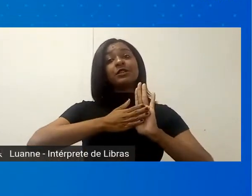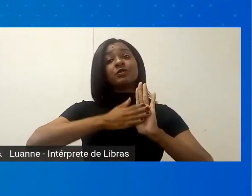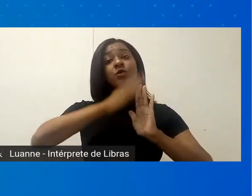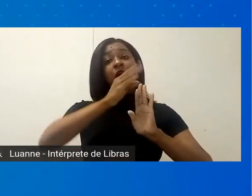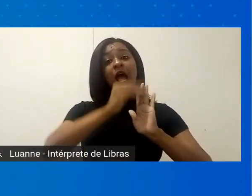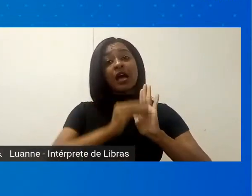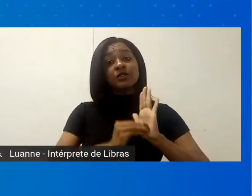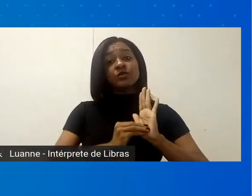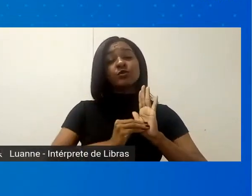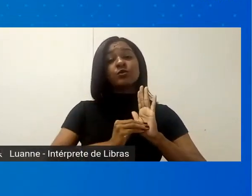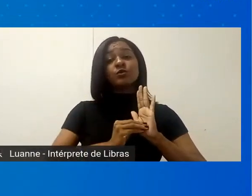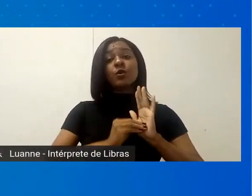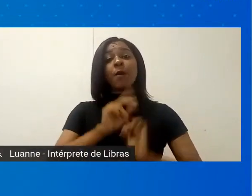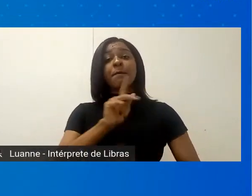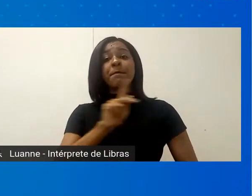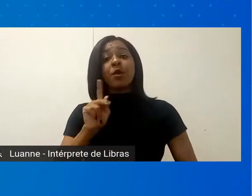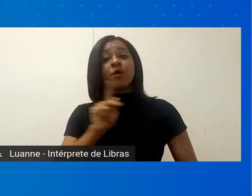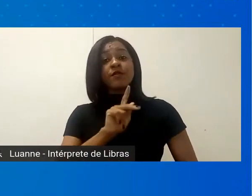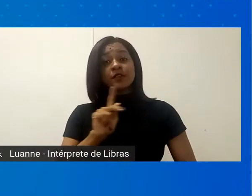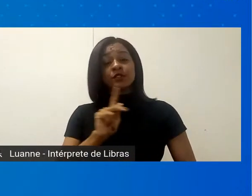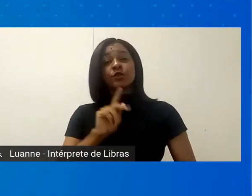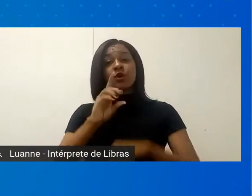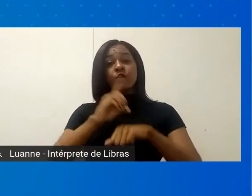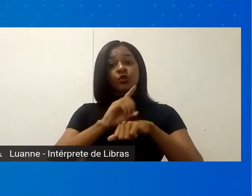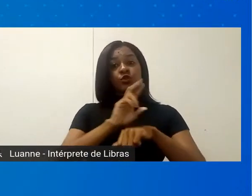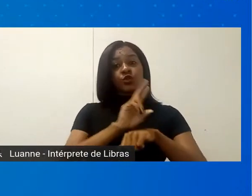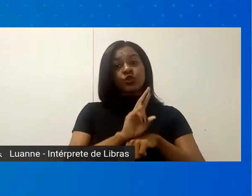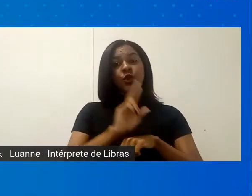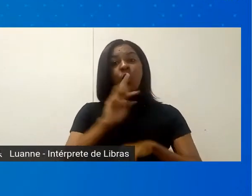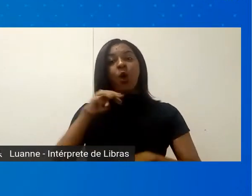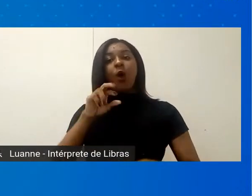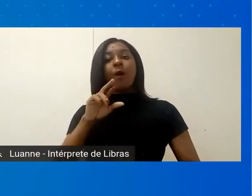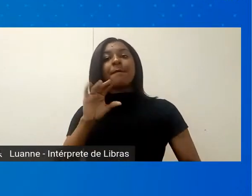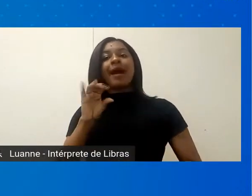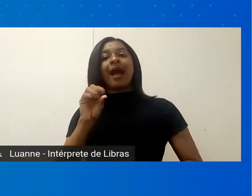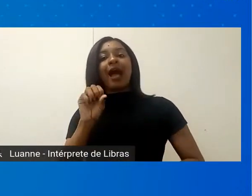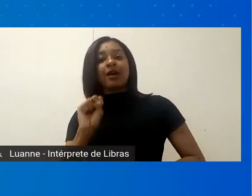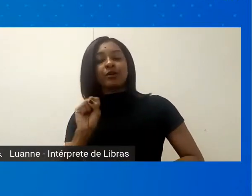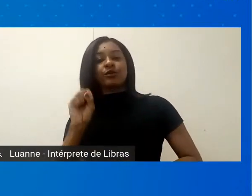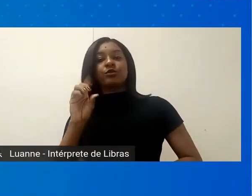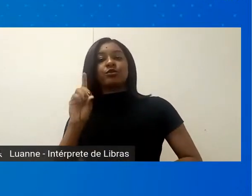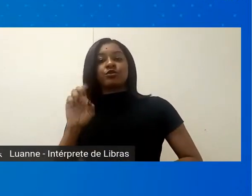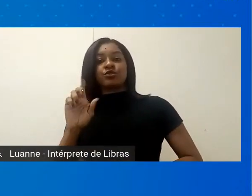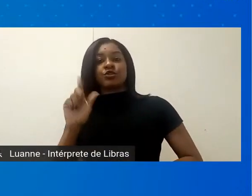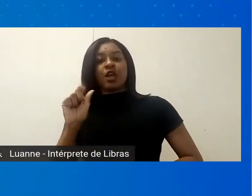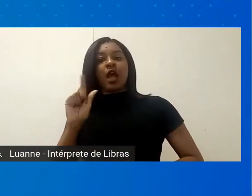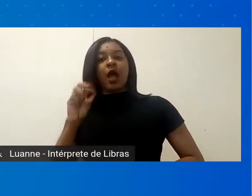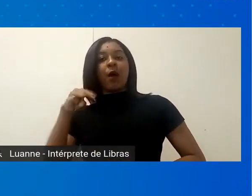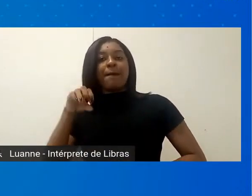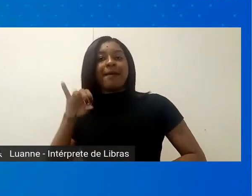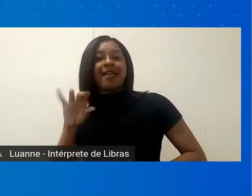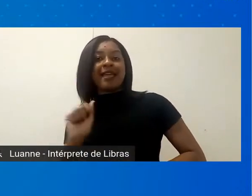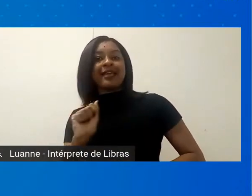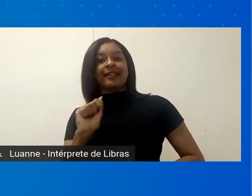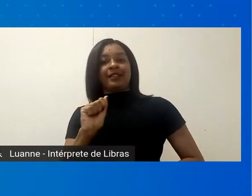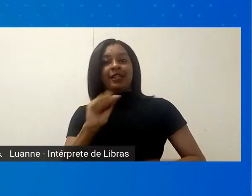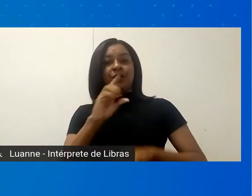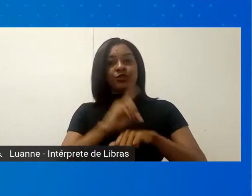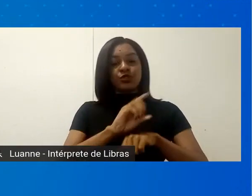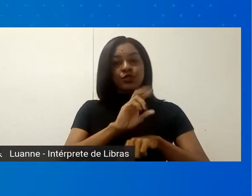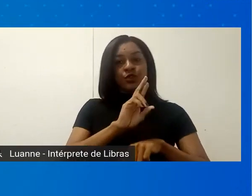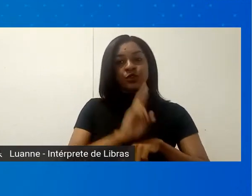professores Professor Doutor Marco Antônio de Almeida Professor Doutor José Eduardo Santarém segundo